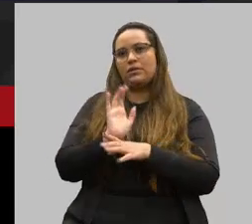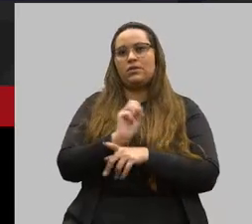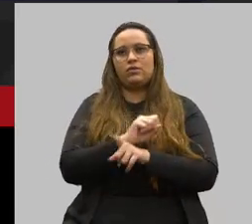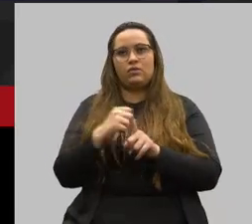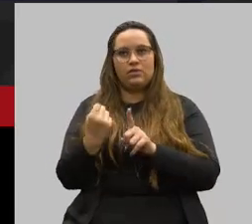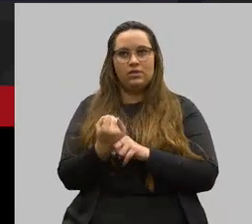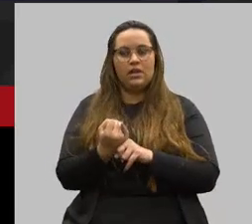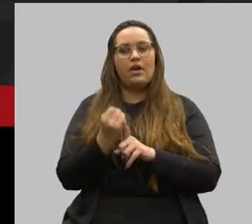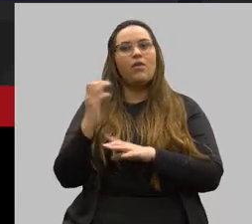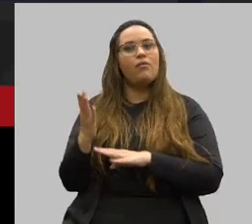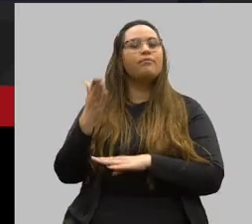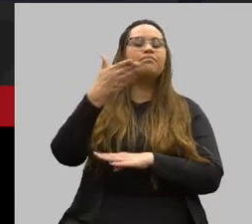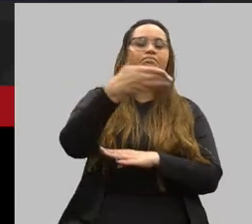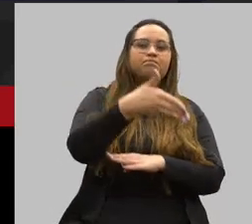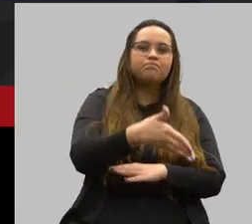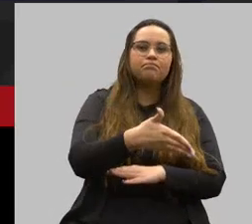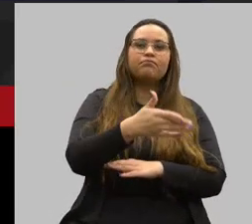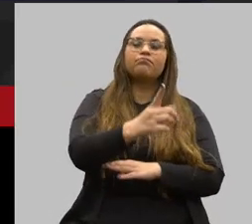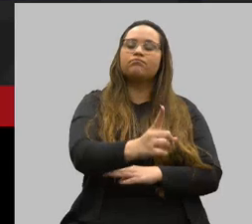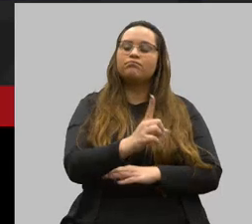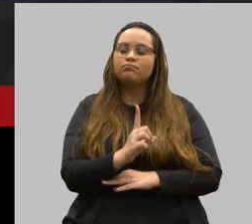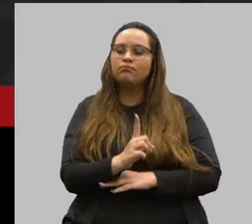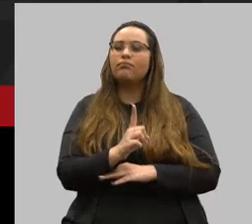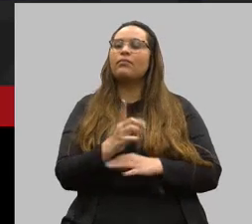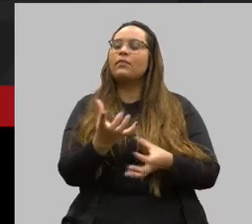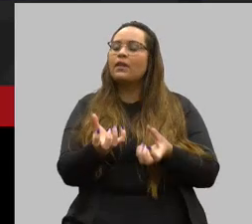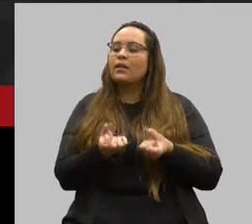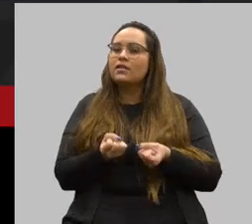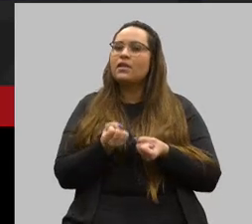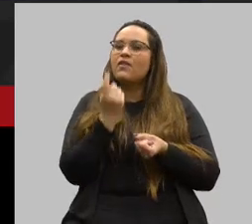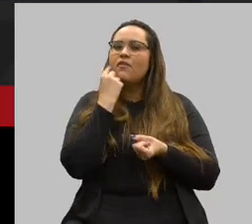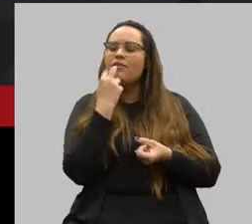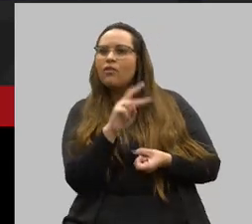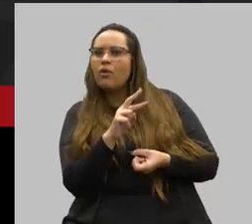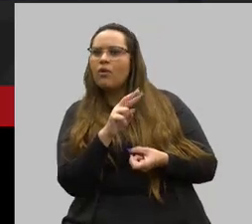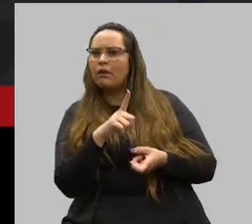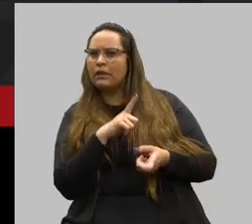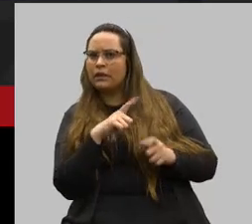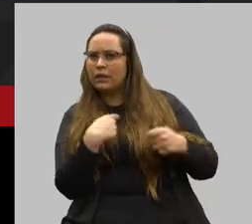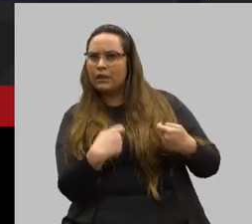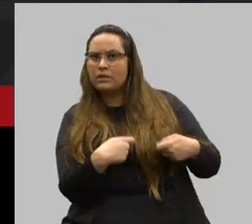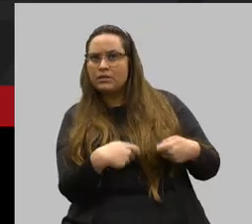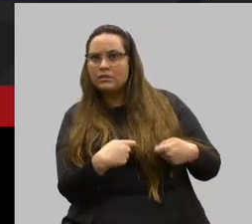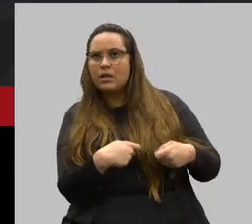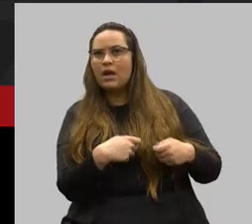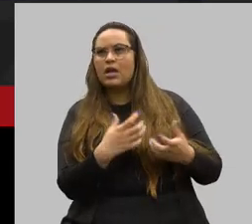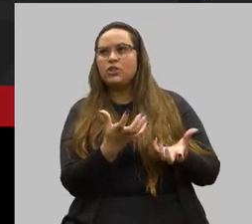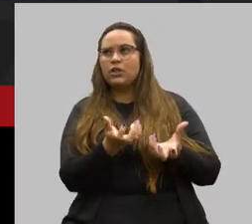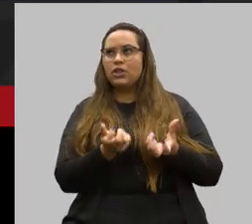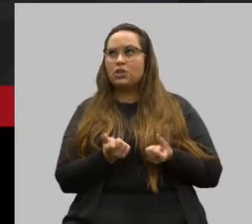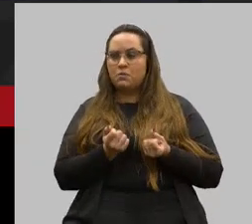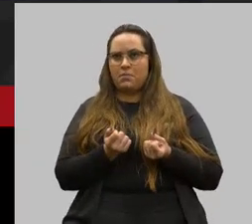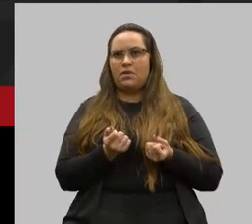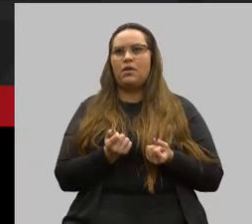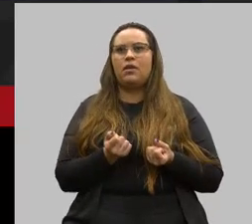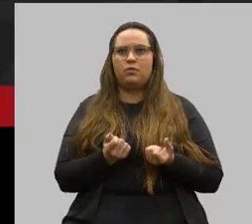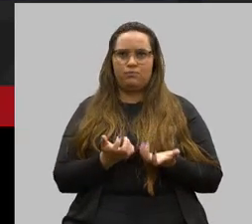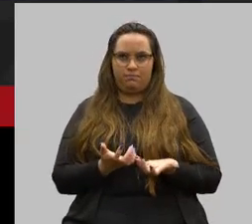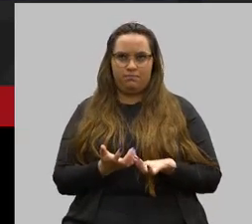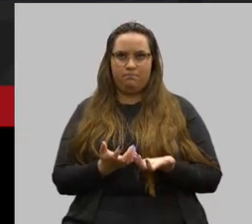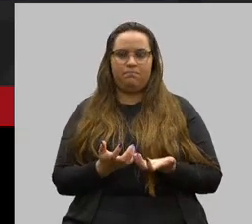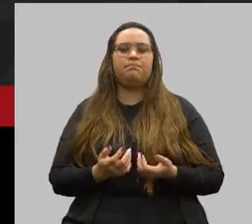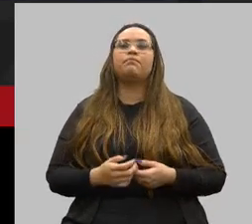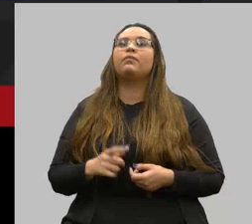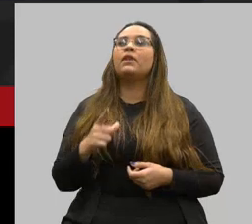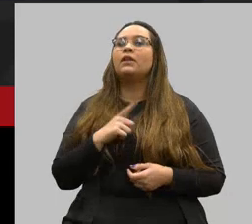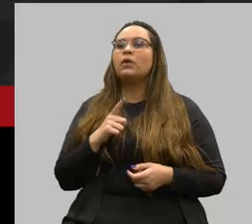até a unidade faz a intervenção e verifica a necessidade né de qualquer atendimento suplementar então a gente já